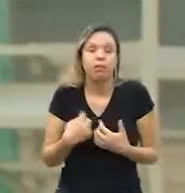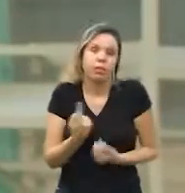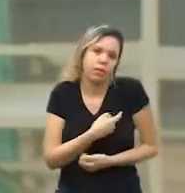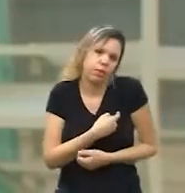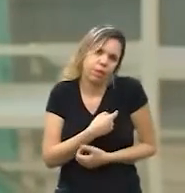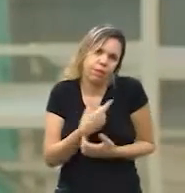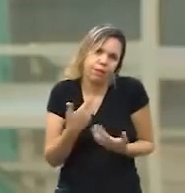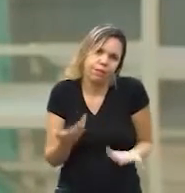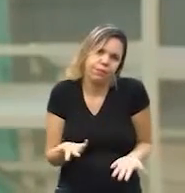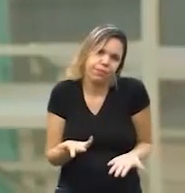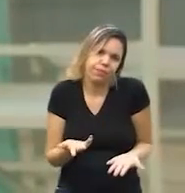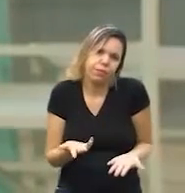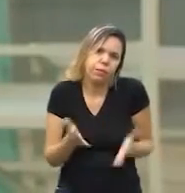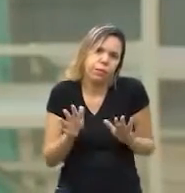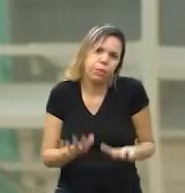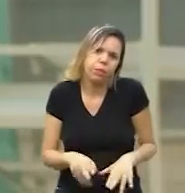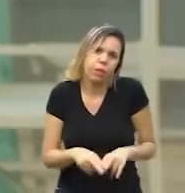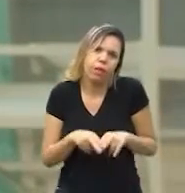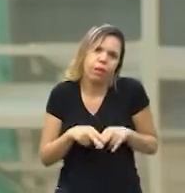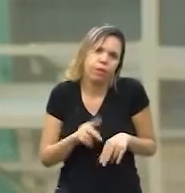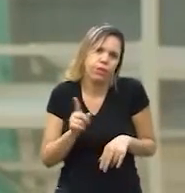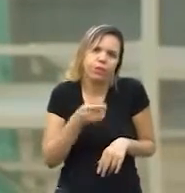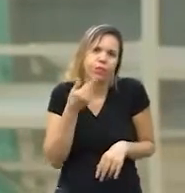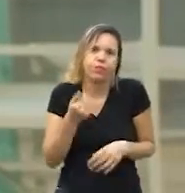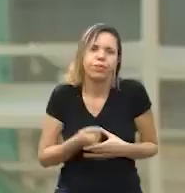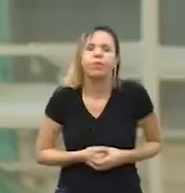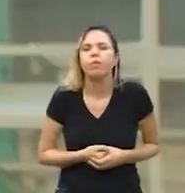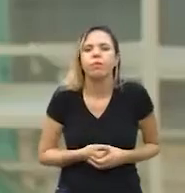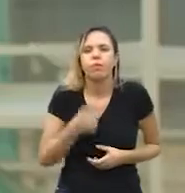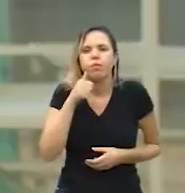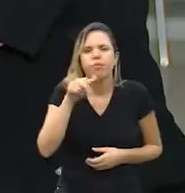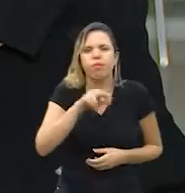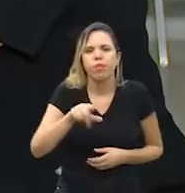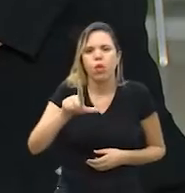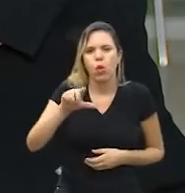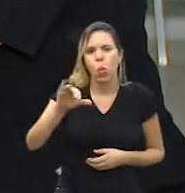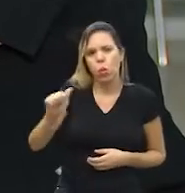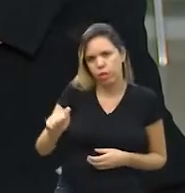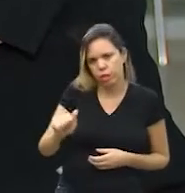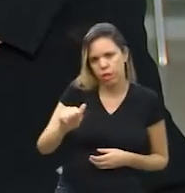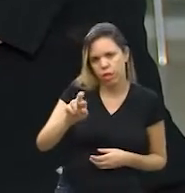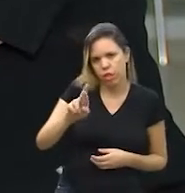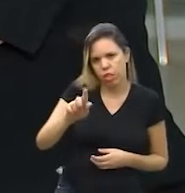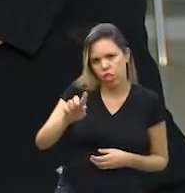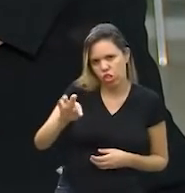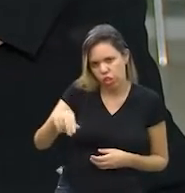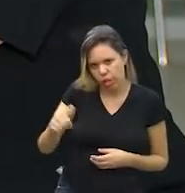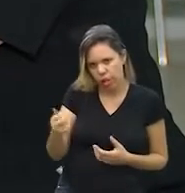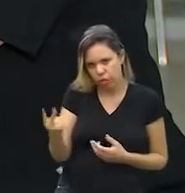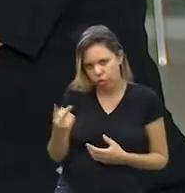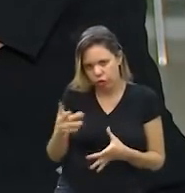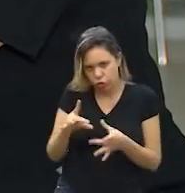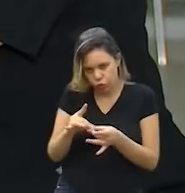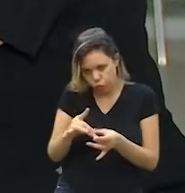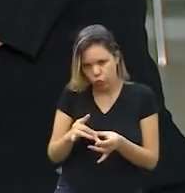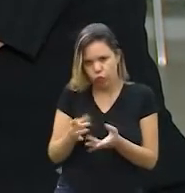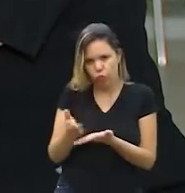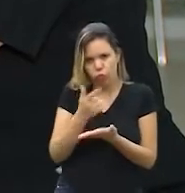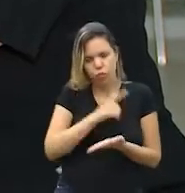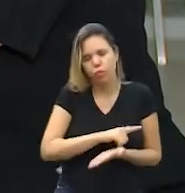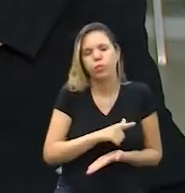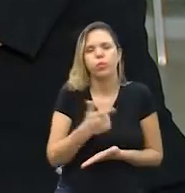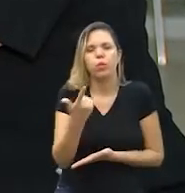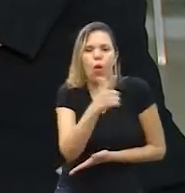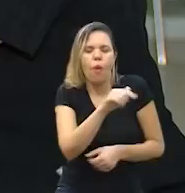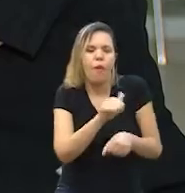pensado e a gente acabou optando por isso mesmo, não foi fácil. As irmãs Lúcia e Regina agora tentam juntar